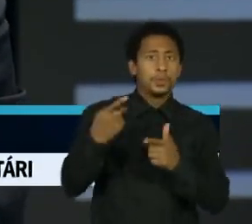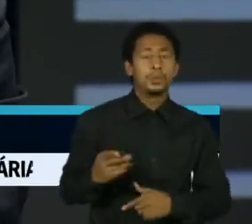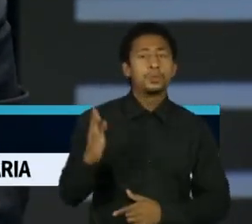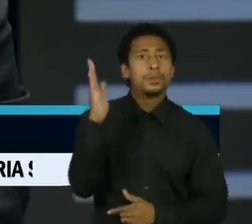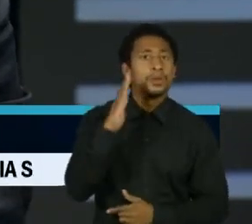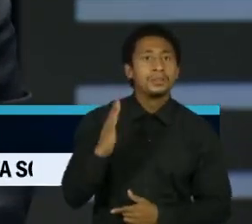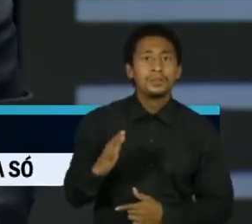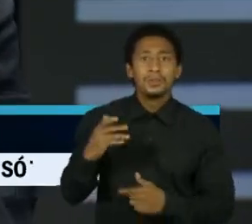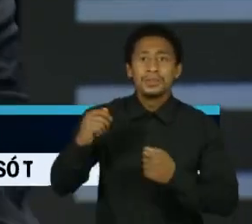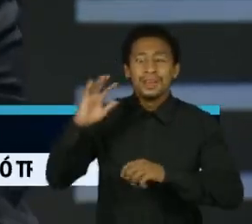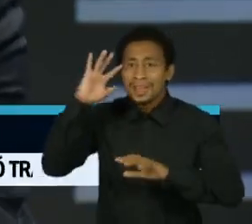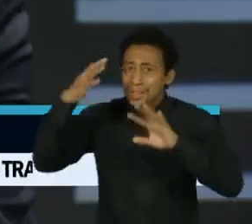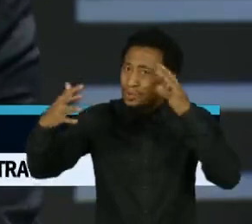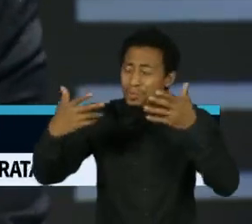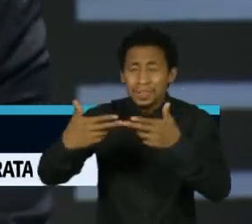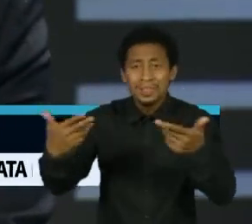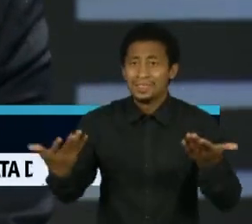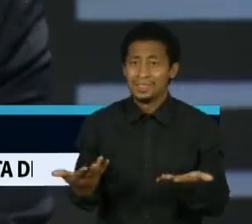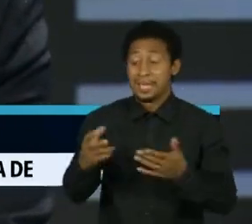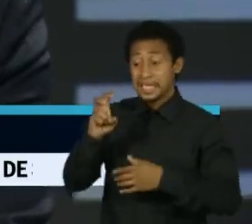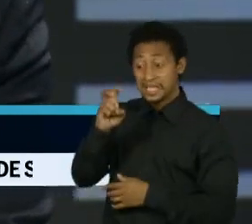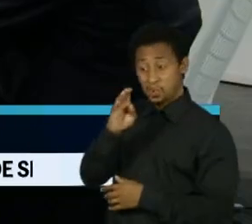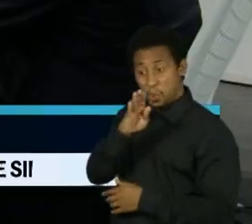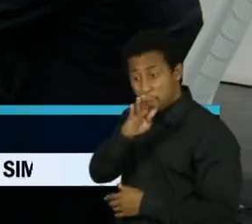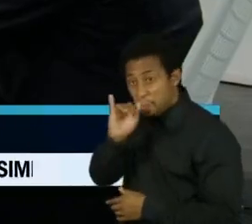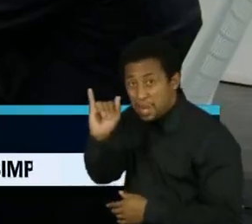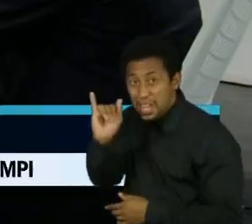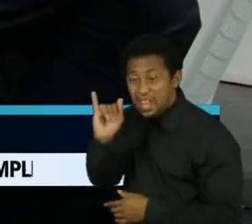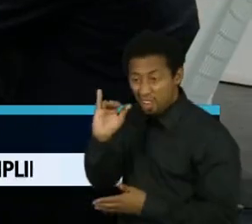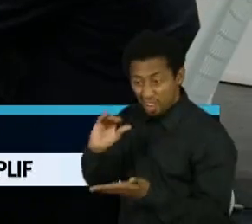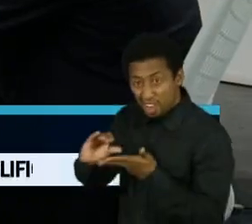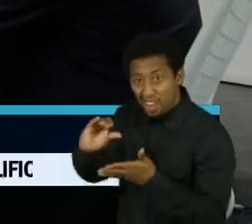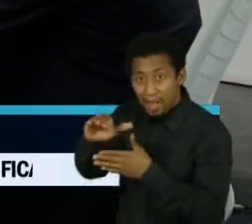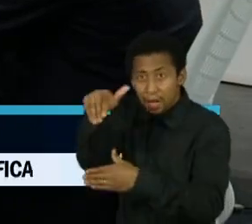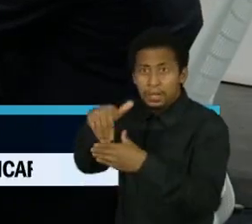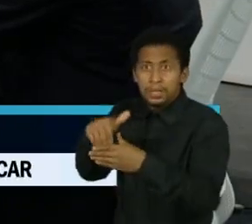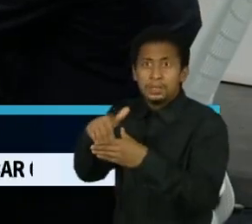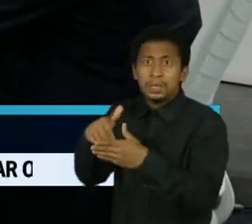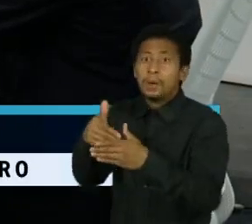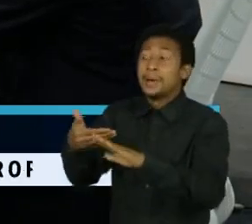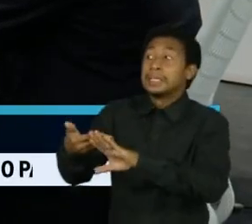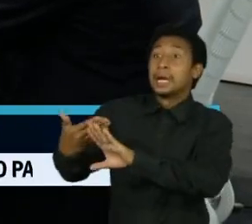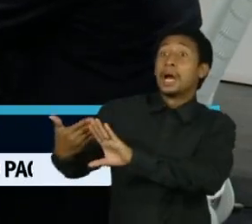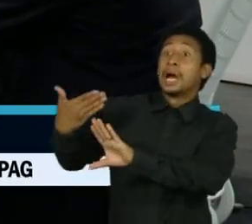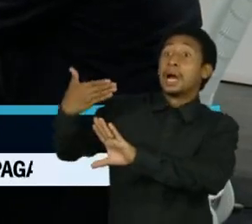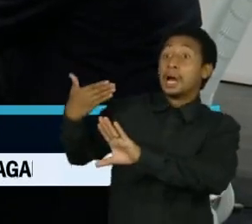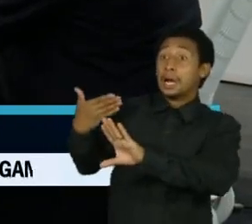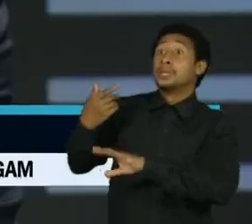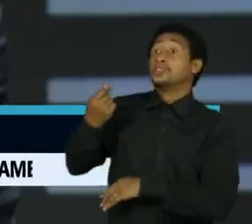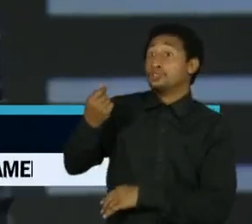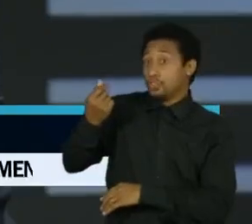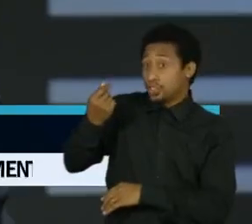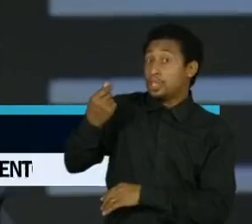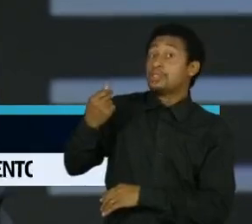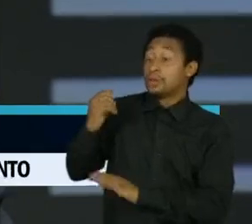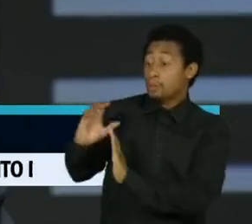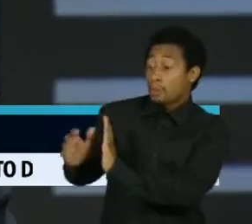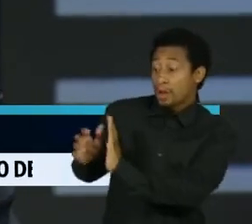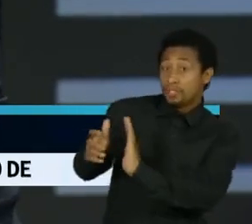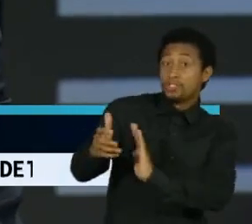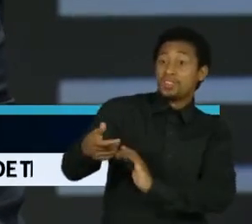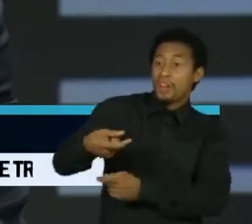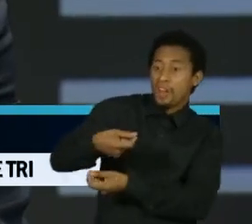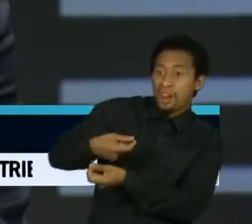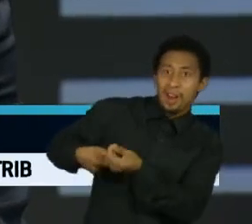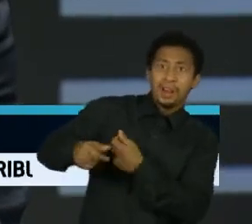Você já está quase 5 bilhões fora já o dinheiro que já vem nos partidos Isso é um